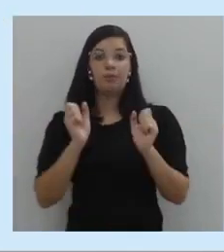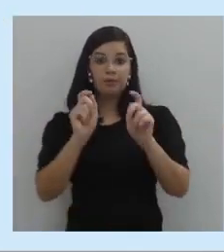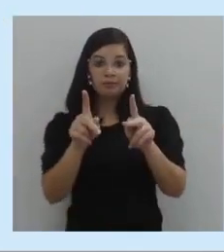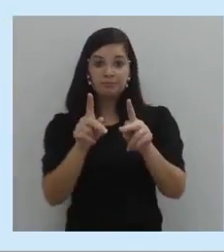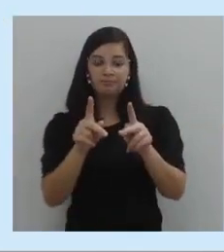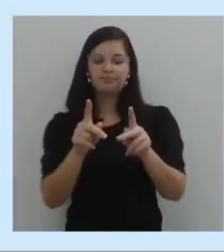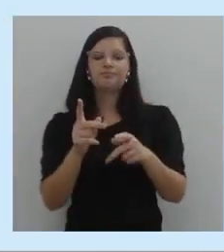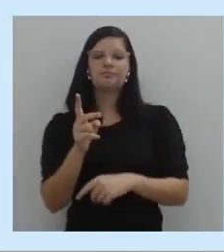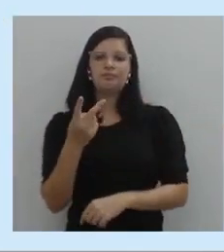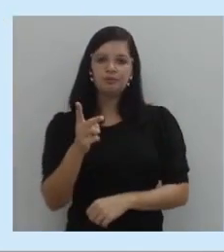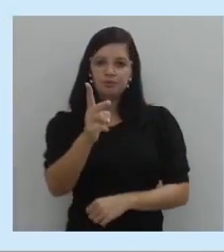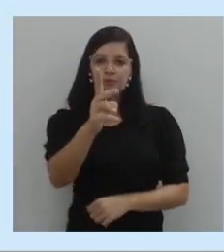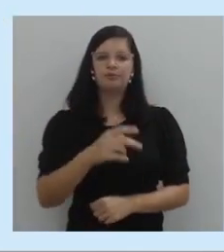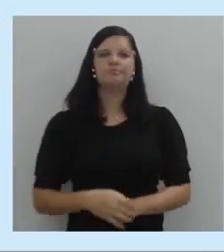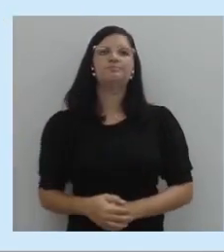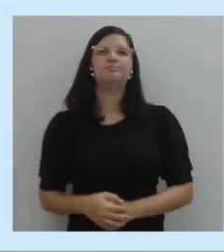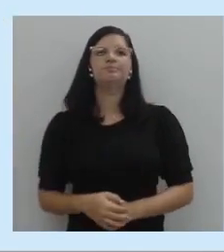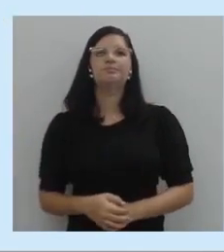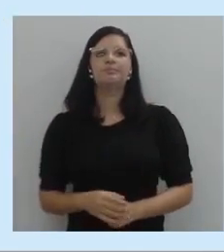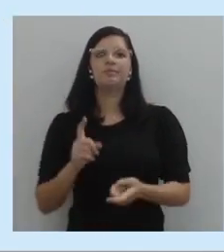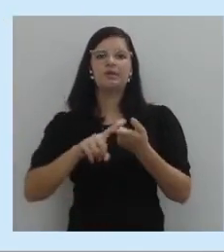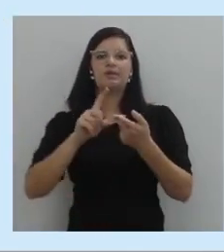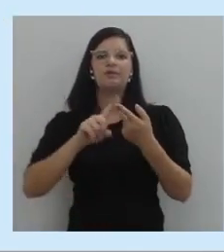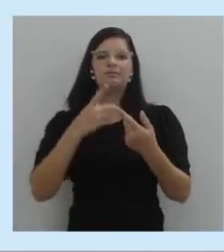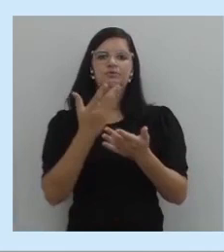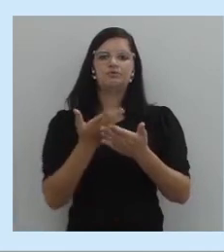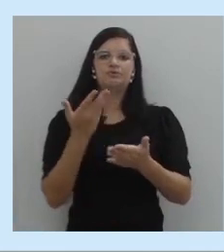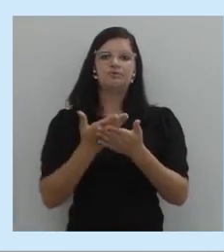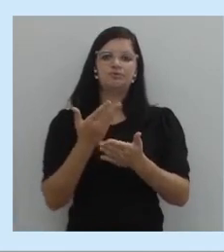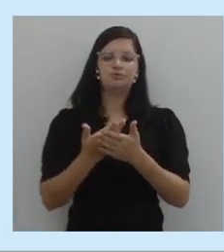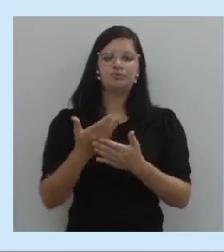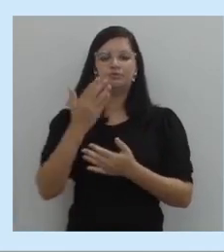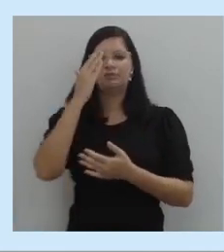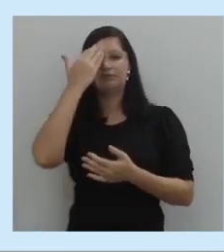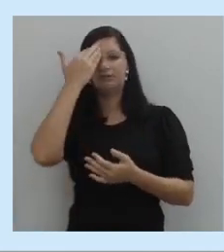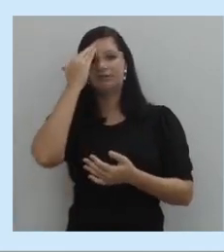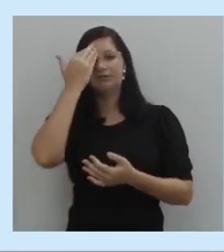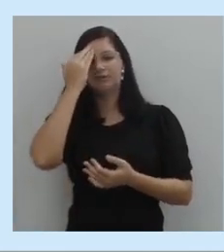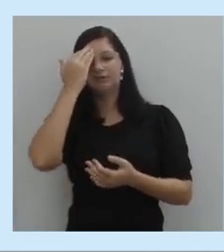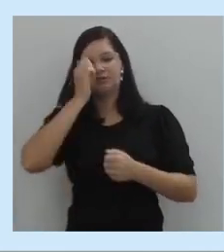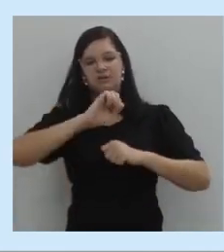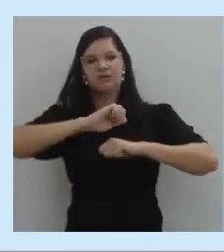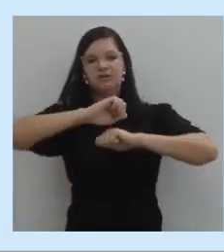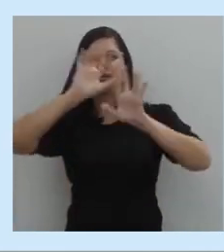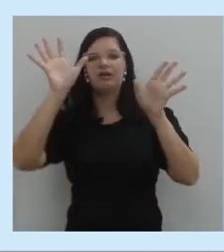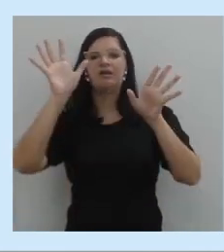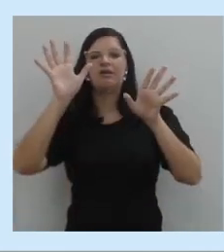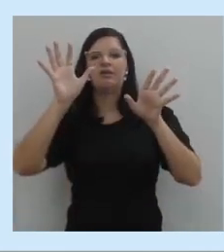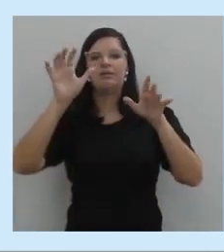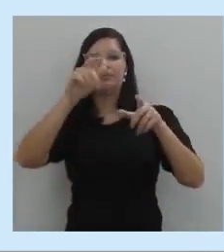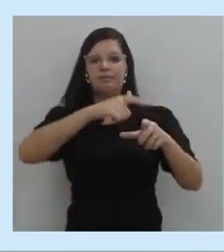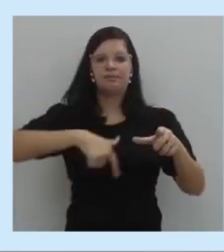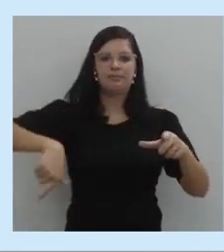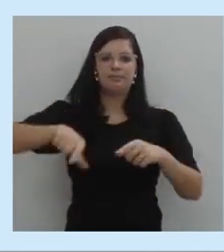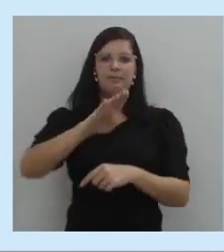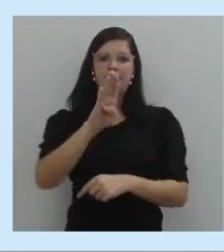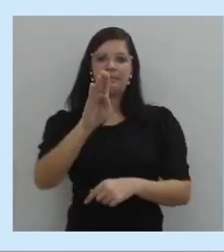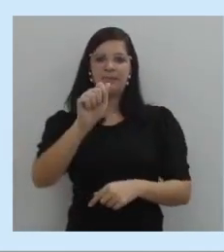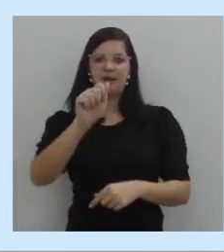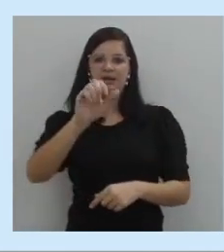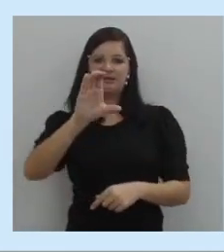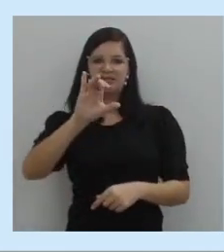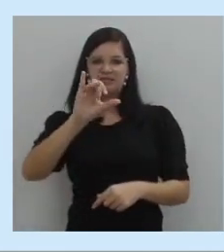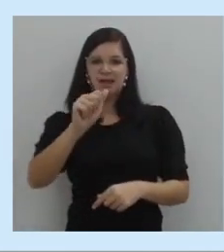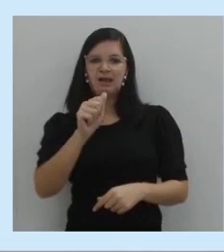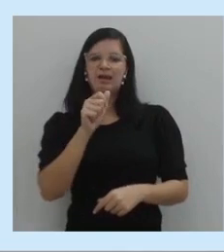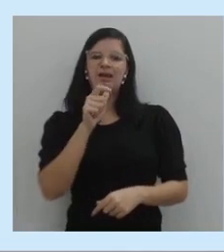ano. Vamos continuar. Há também um estudo que a gente vai compreender sobre bacias hidrográficas, tá? As